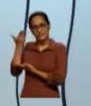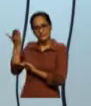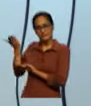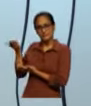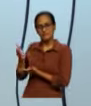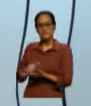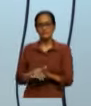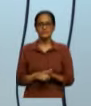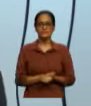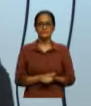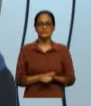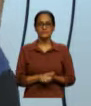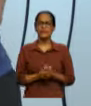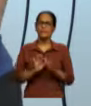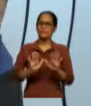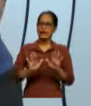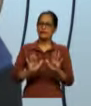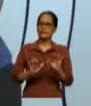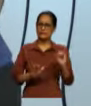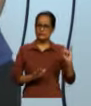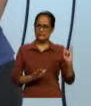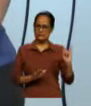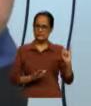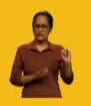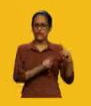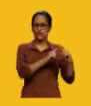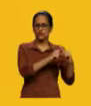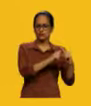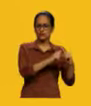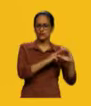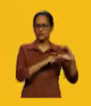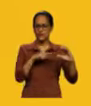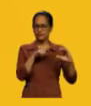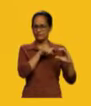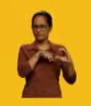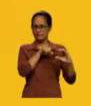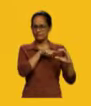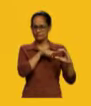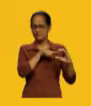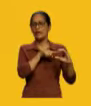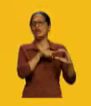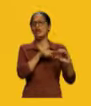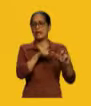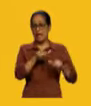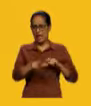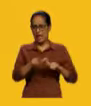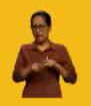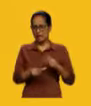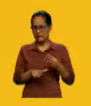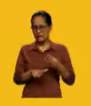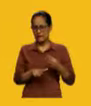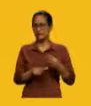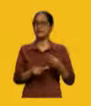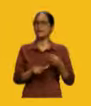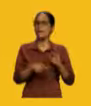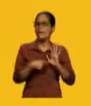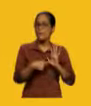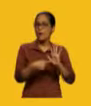Agora, se o I, o X e o C, esses somente essas três letras que podem aparecer